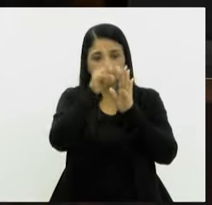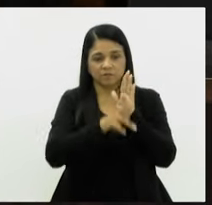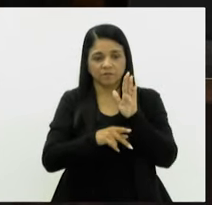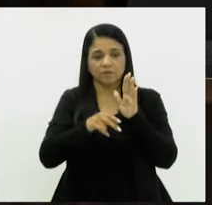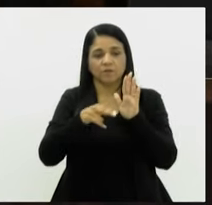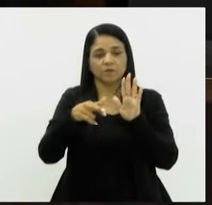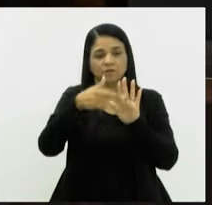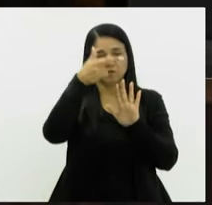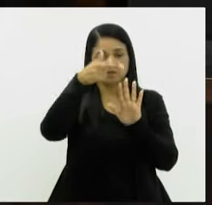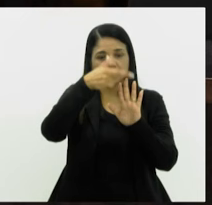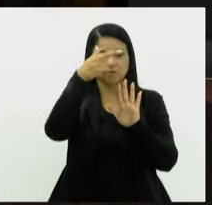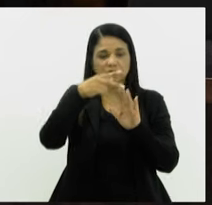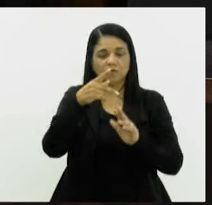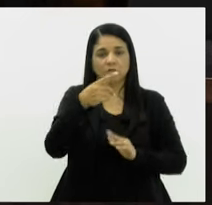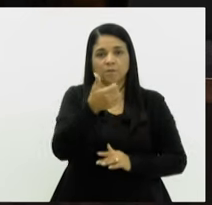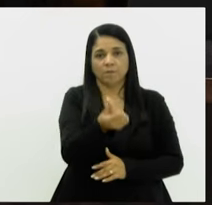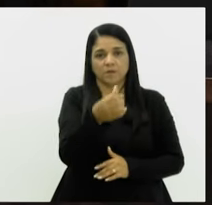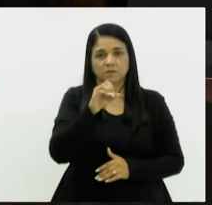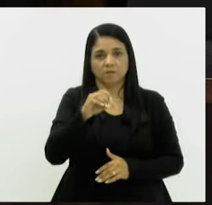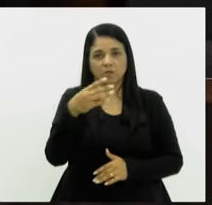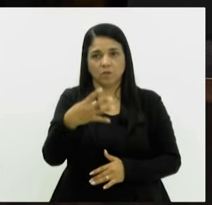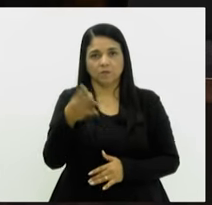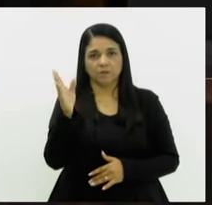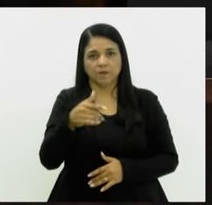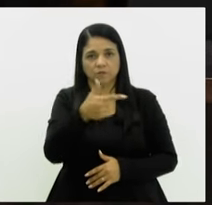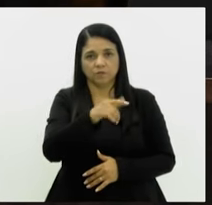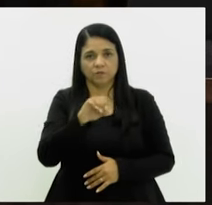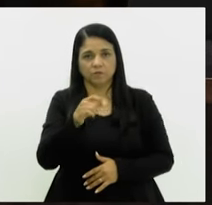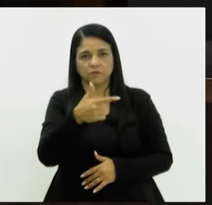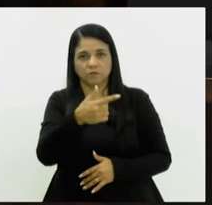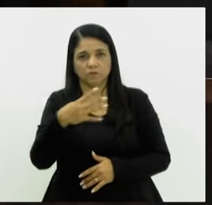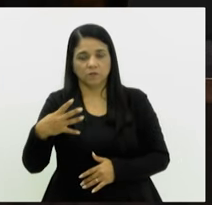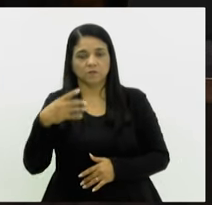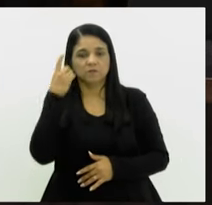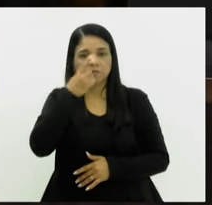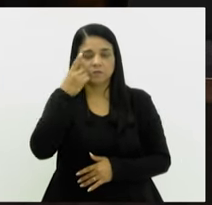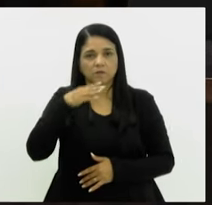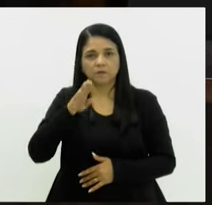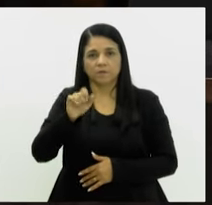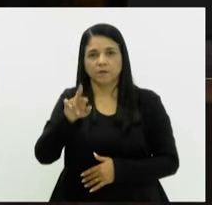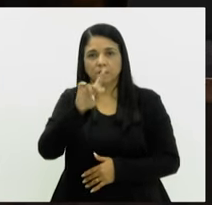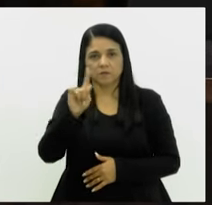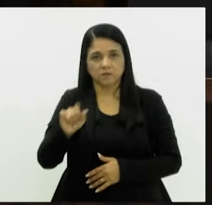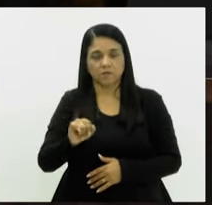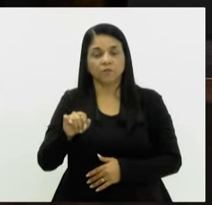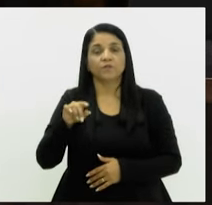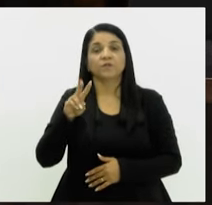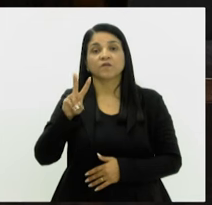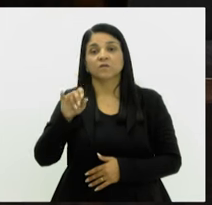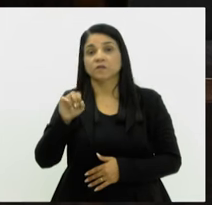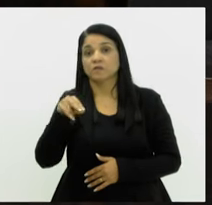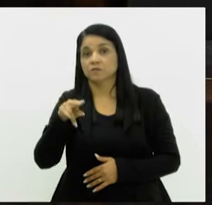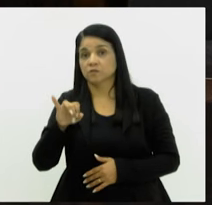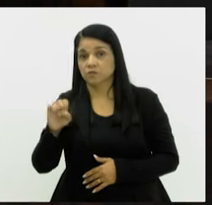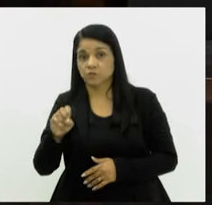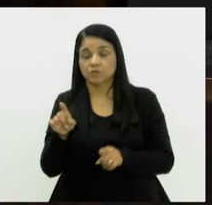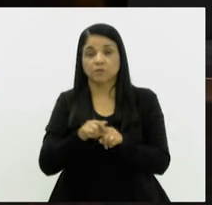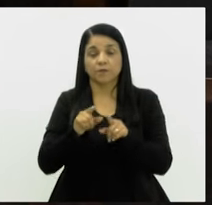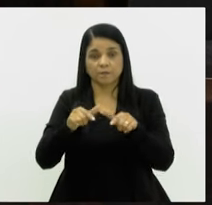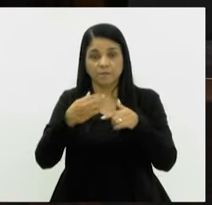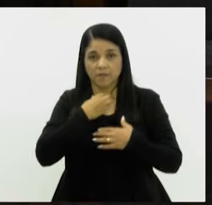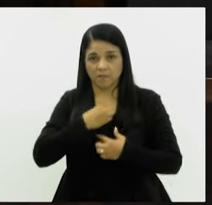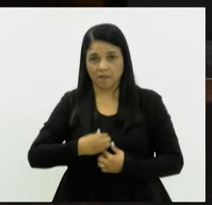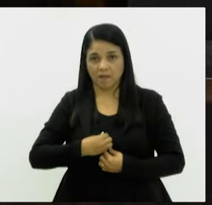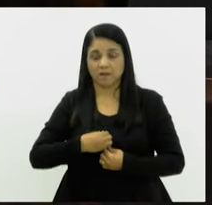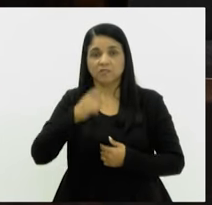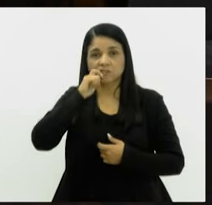resolução 604 de 2024, de autoria dos deputados Brazão e Vinícius Cozzolino, que concede a medalha Tiradentes e